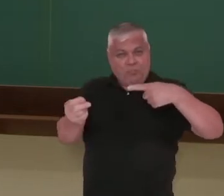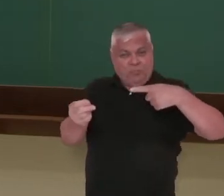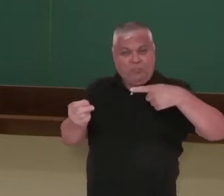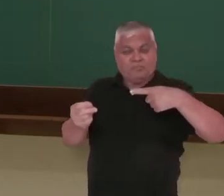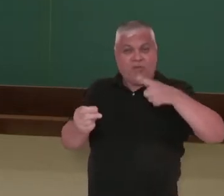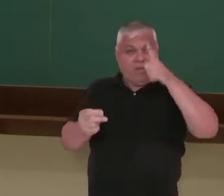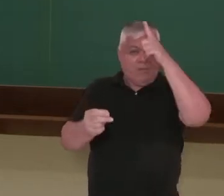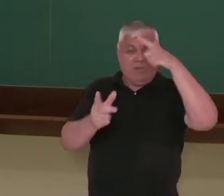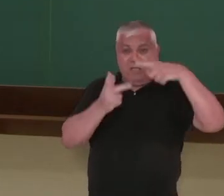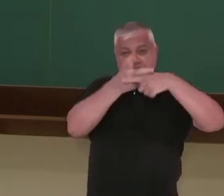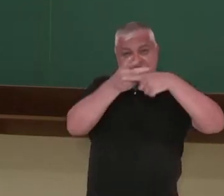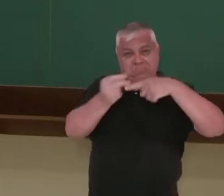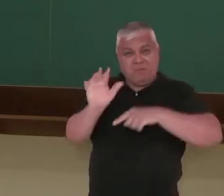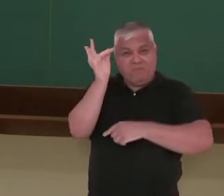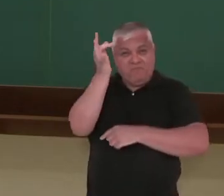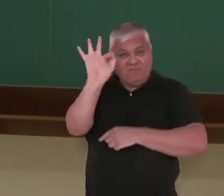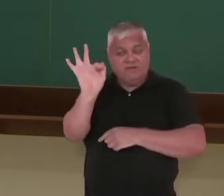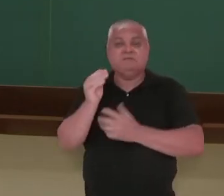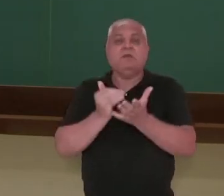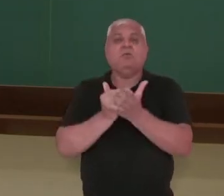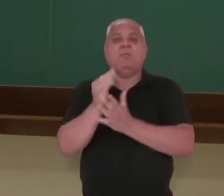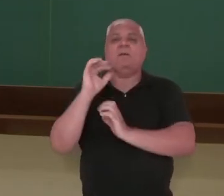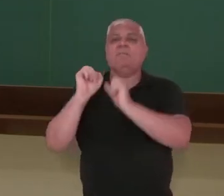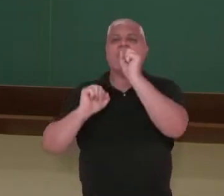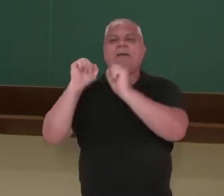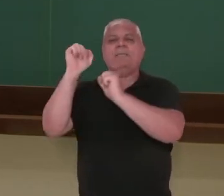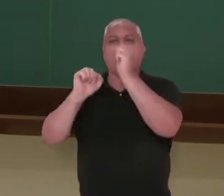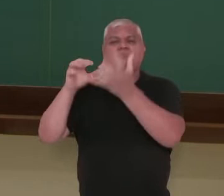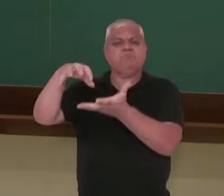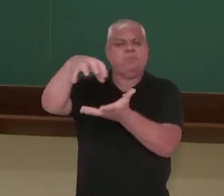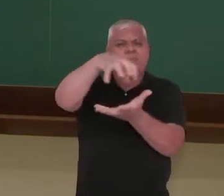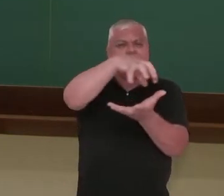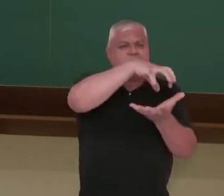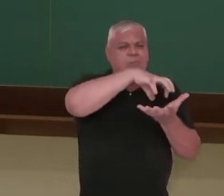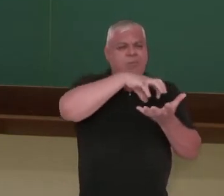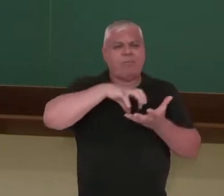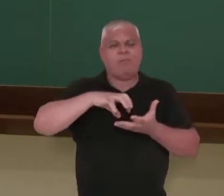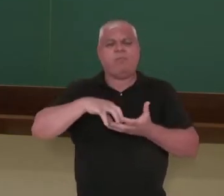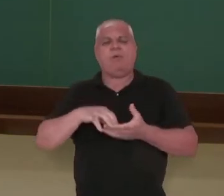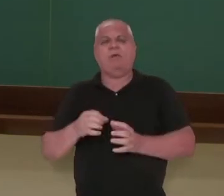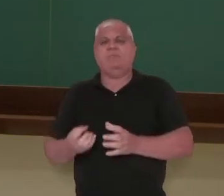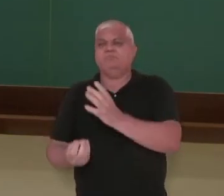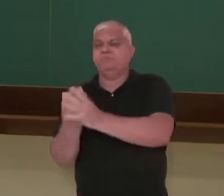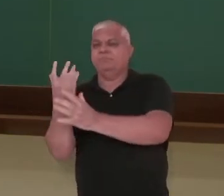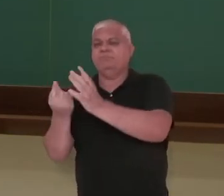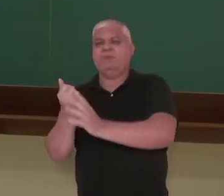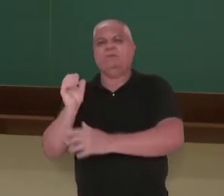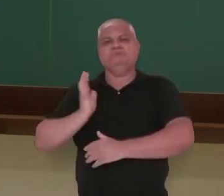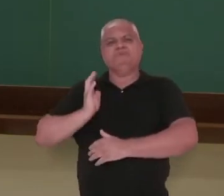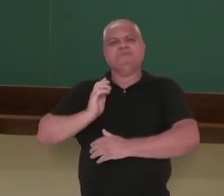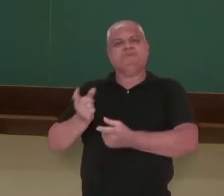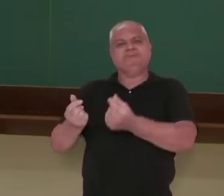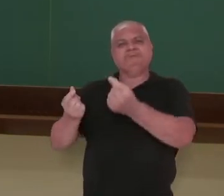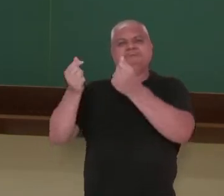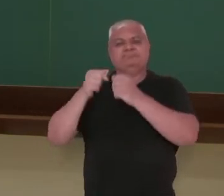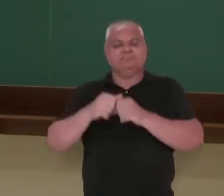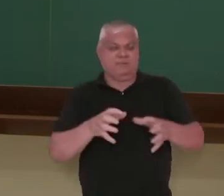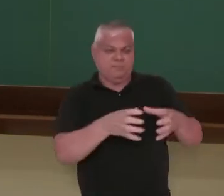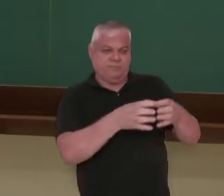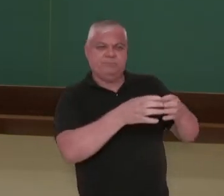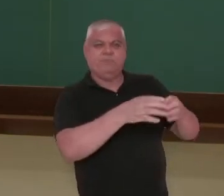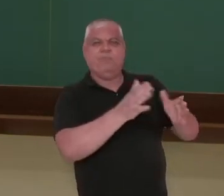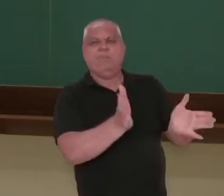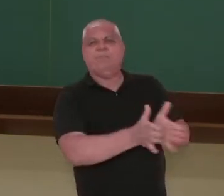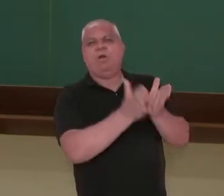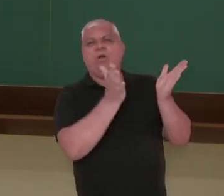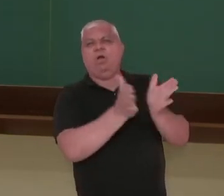de paz, começou aquele período pré-industrial, e com esse período pré-industrial começam a surgir os ricos e tem os pobres. Está tendo ali um pouquinho do impressionismo, que eles